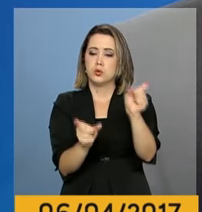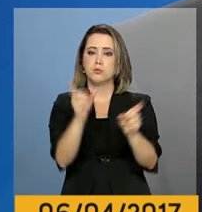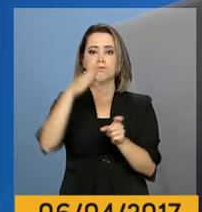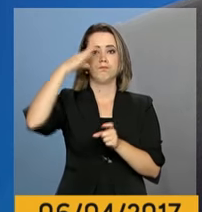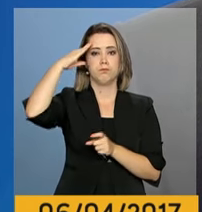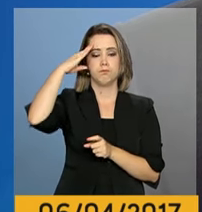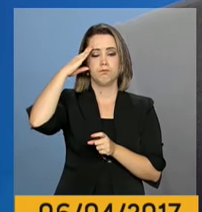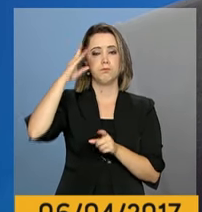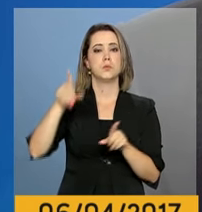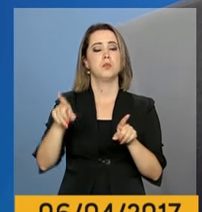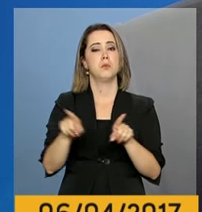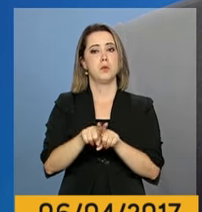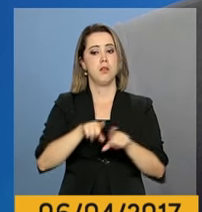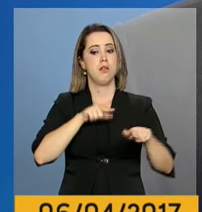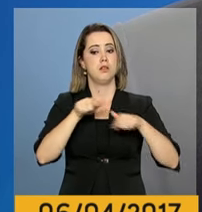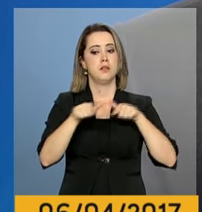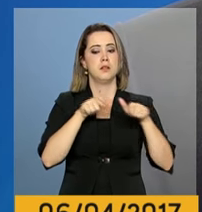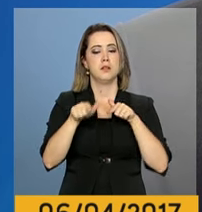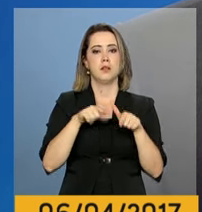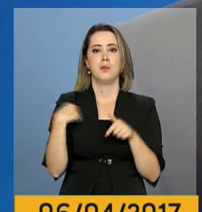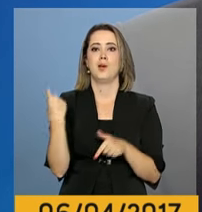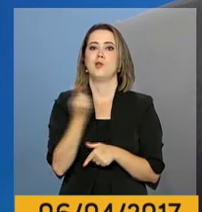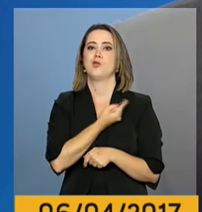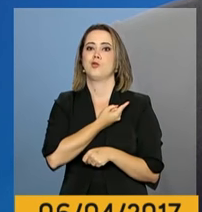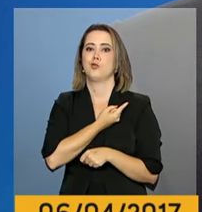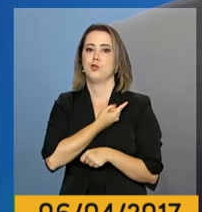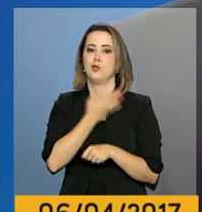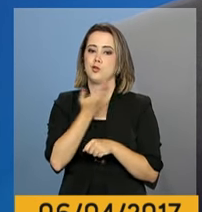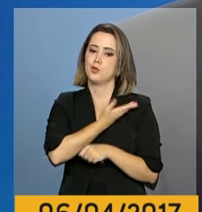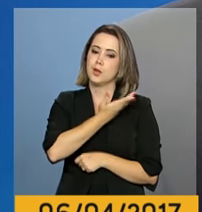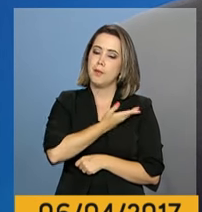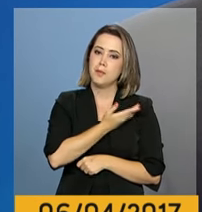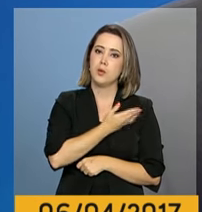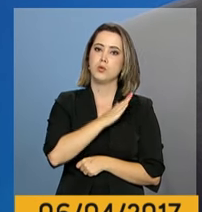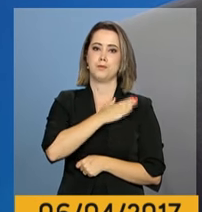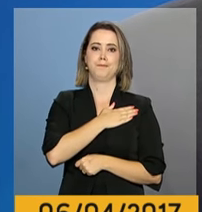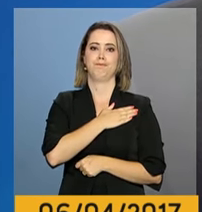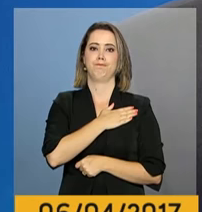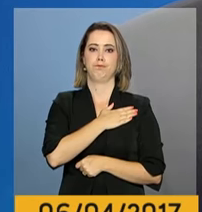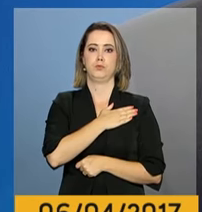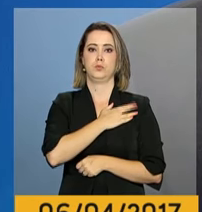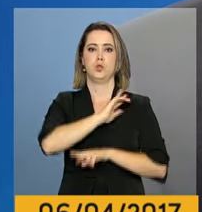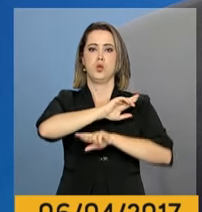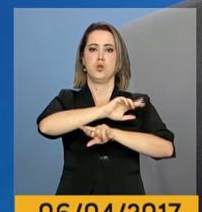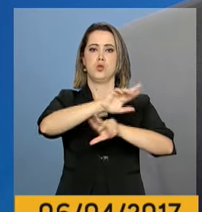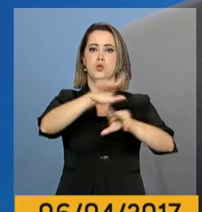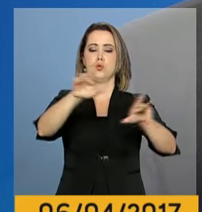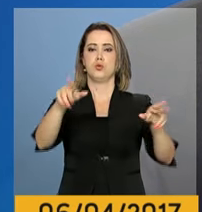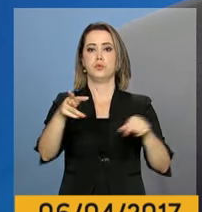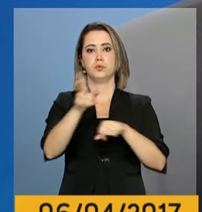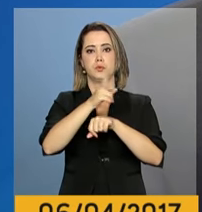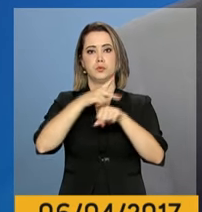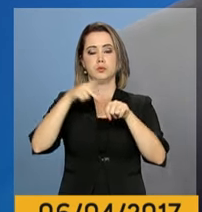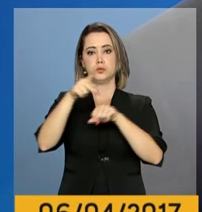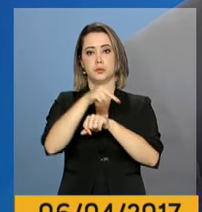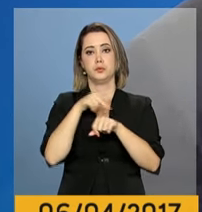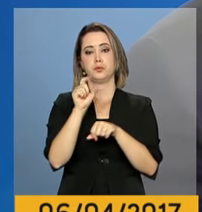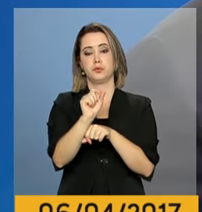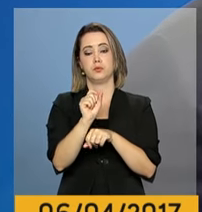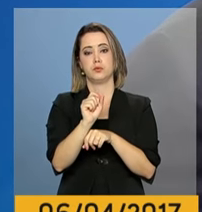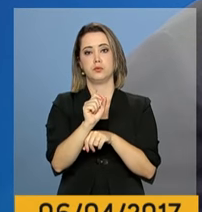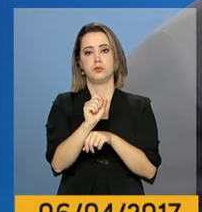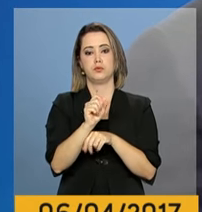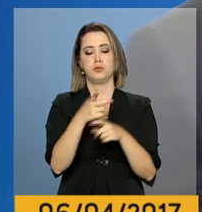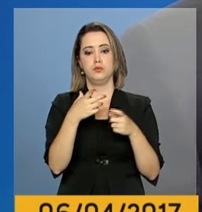ações de apoio aos nossos compatriotas nos mais variados rincões do território nacional. Eu quero recordar